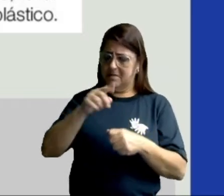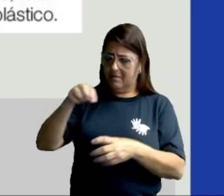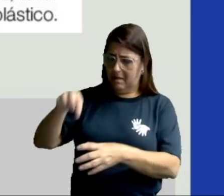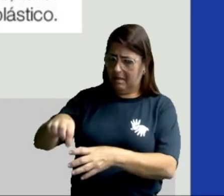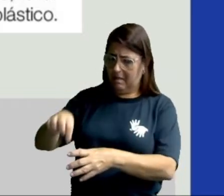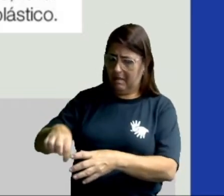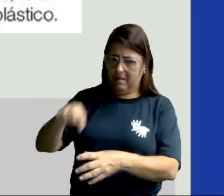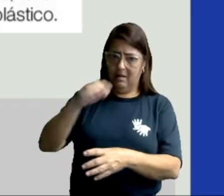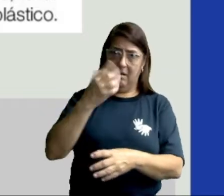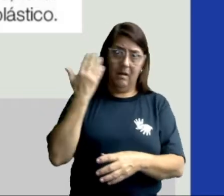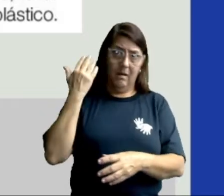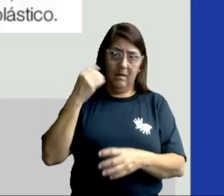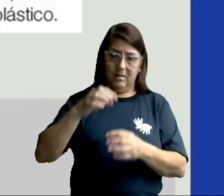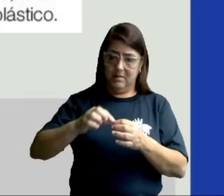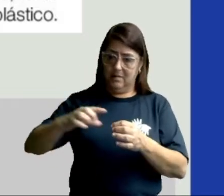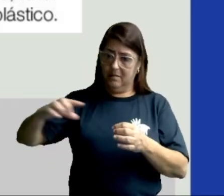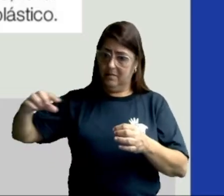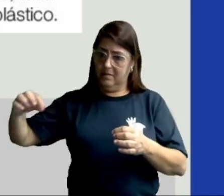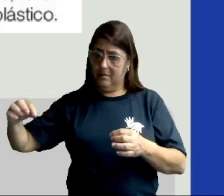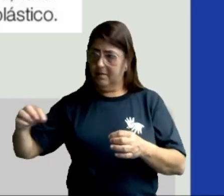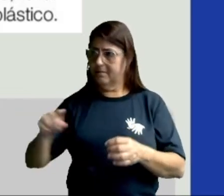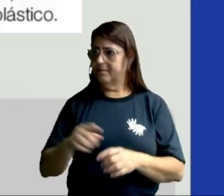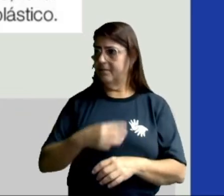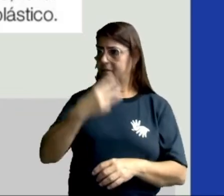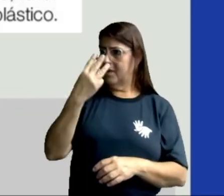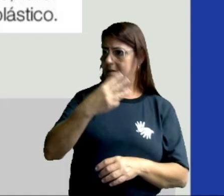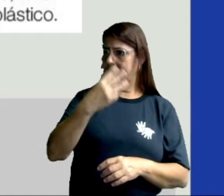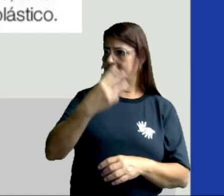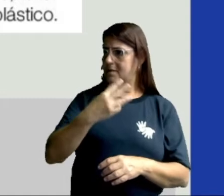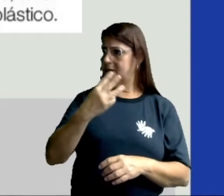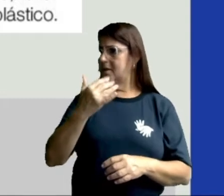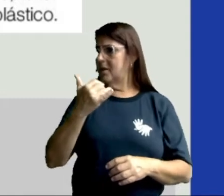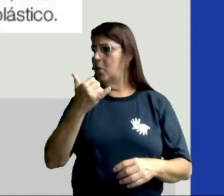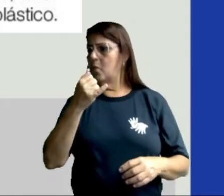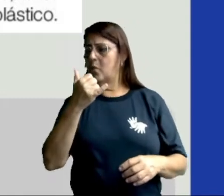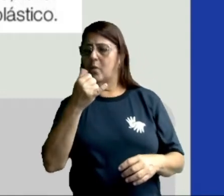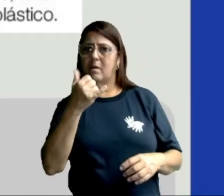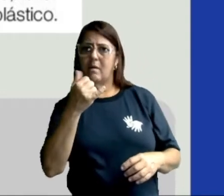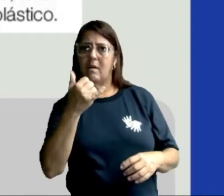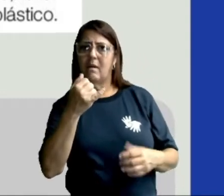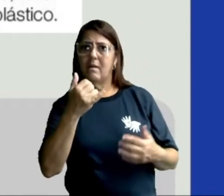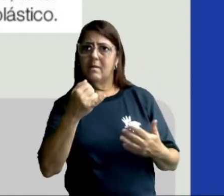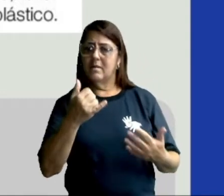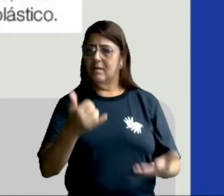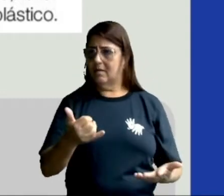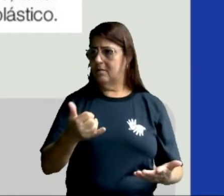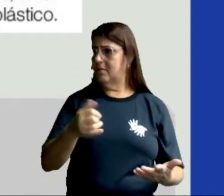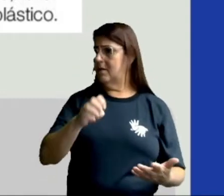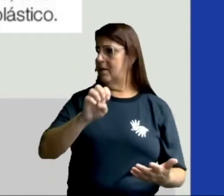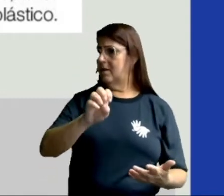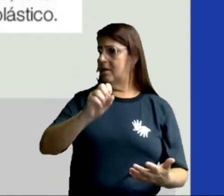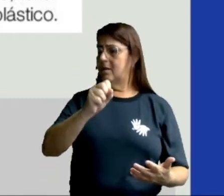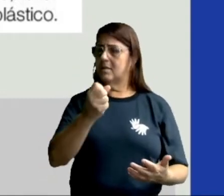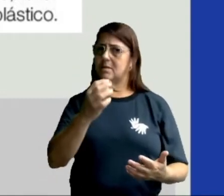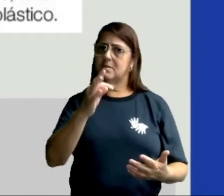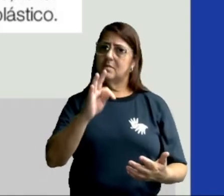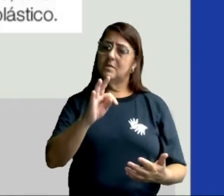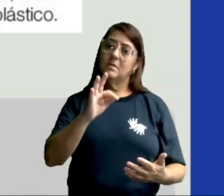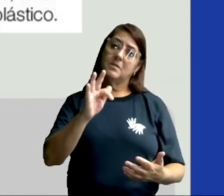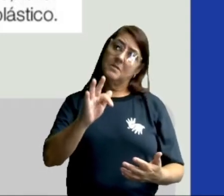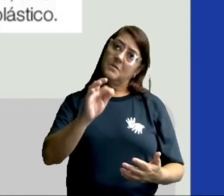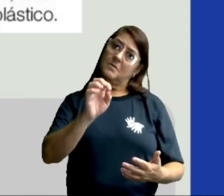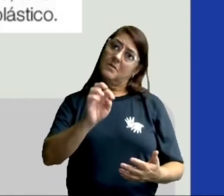era no caso da pena, né? E na terceira imagem a gente consegue ver uma caneta esferográfica